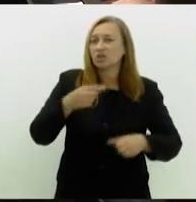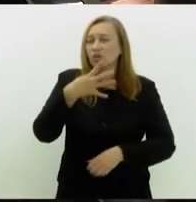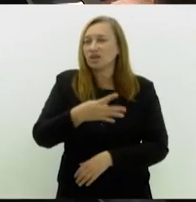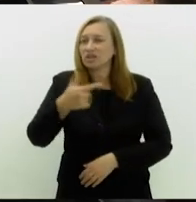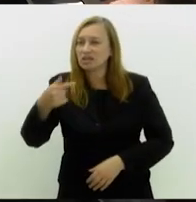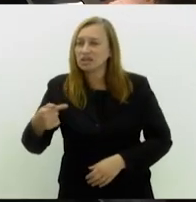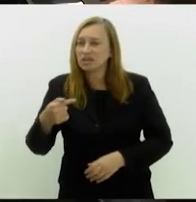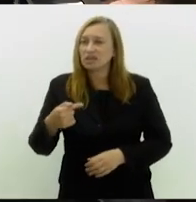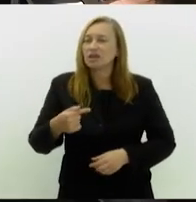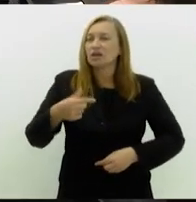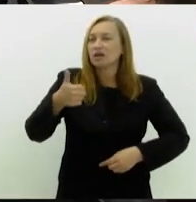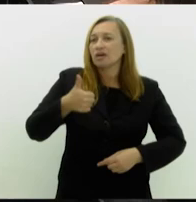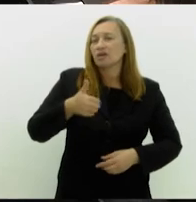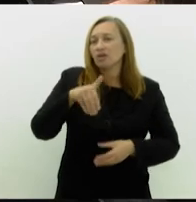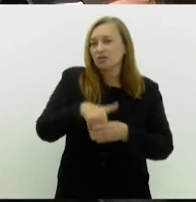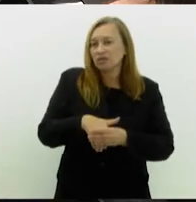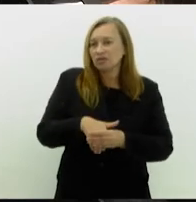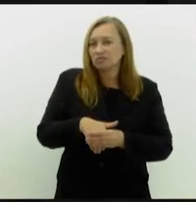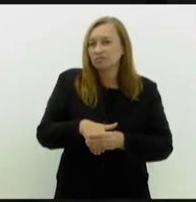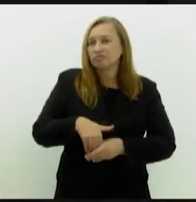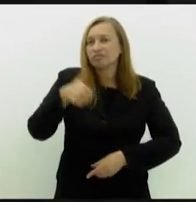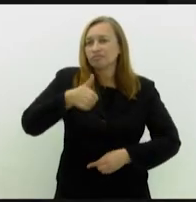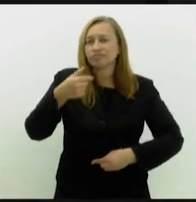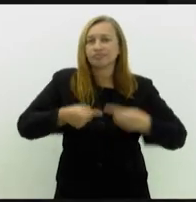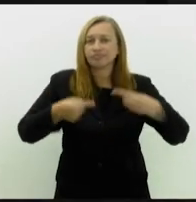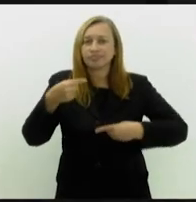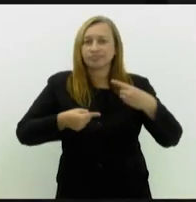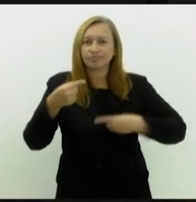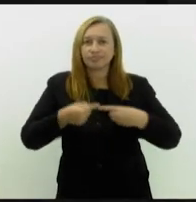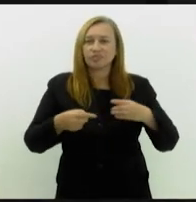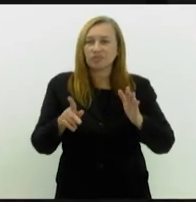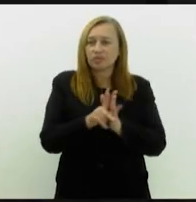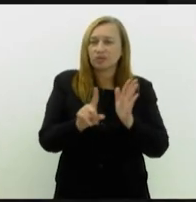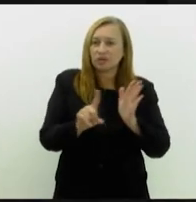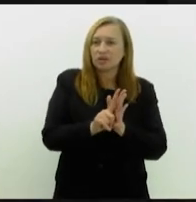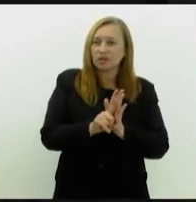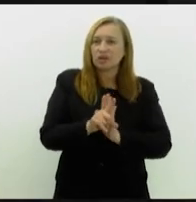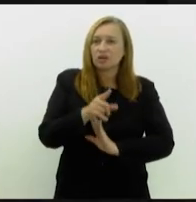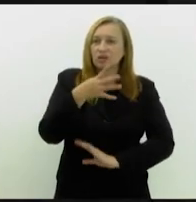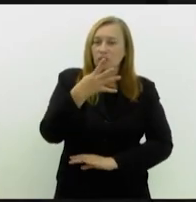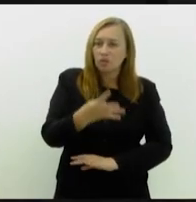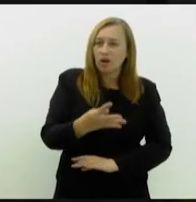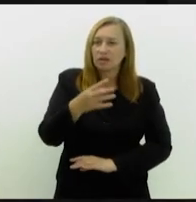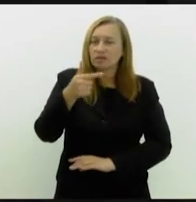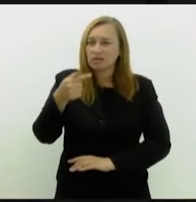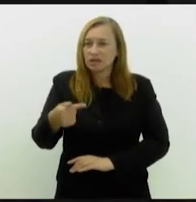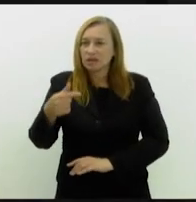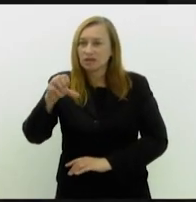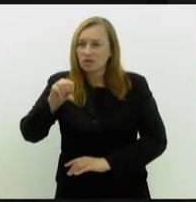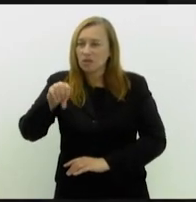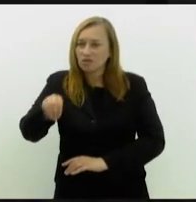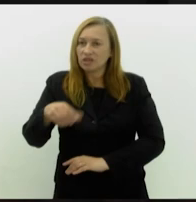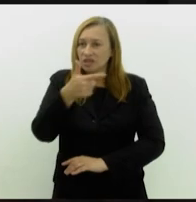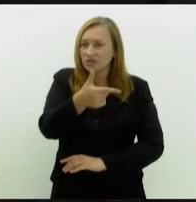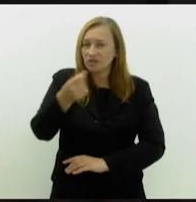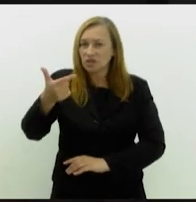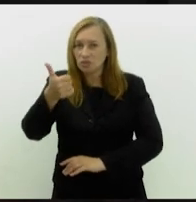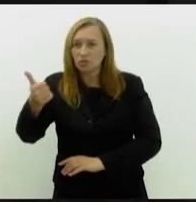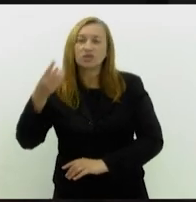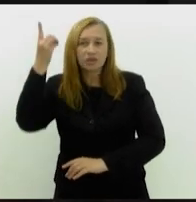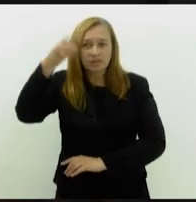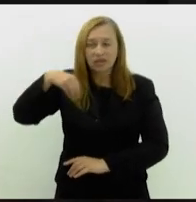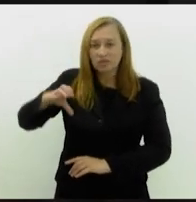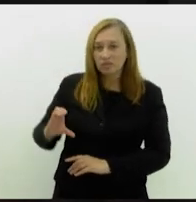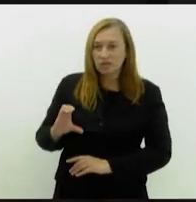Interno em tramitação ordinária em votação em primeira discussão projeto de lei número 4790 de 21 de autoria do deputado Carlos